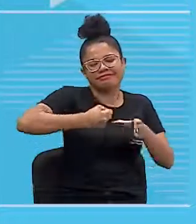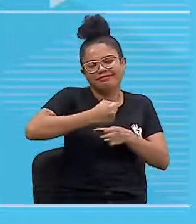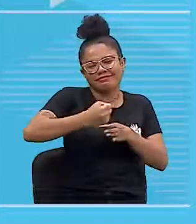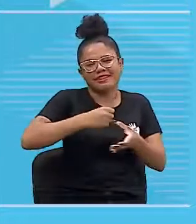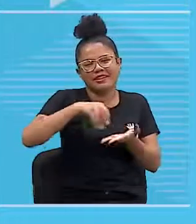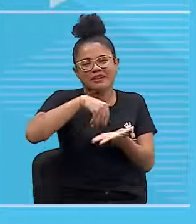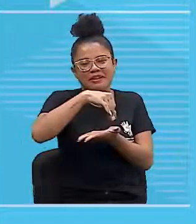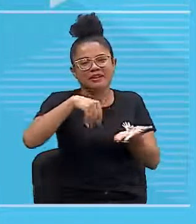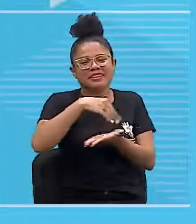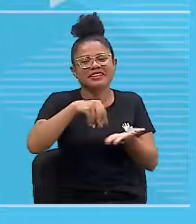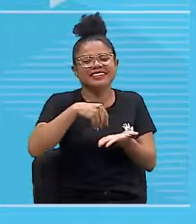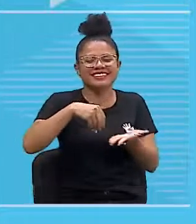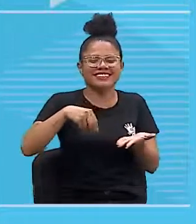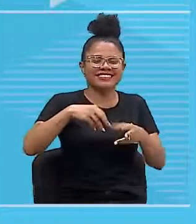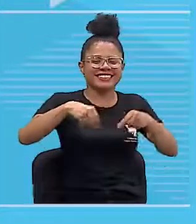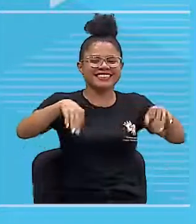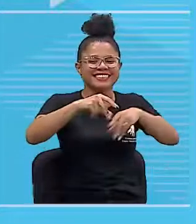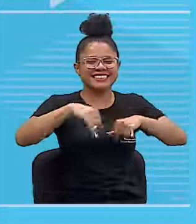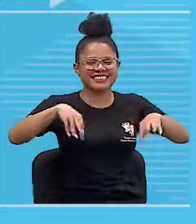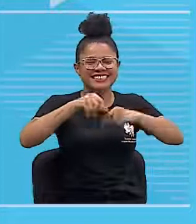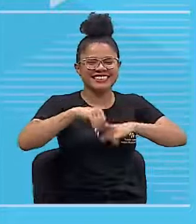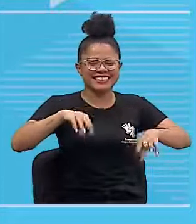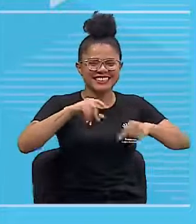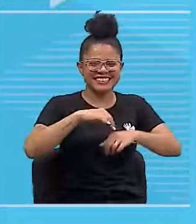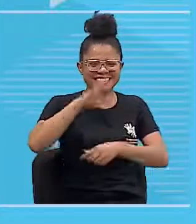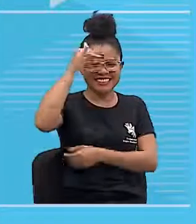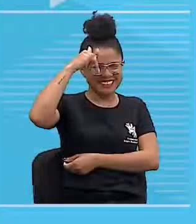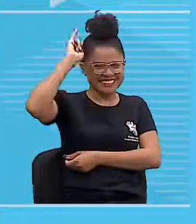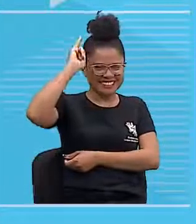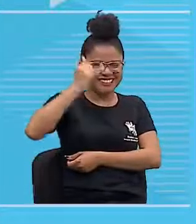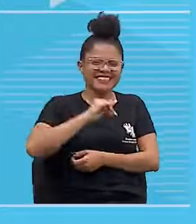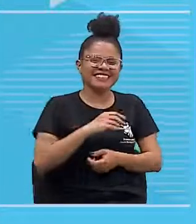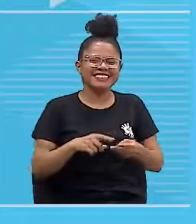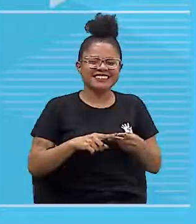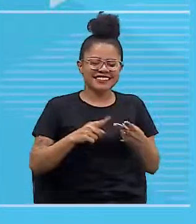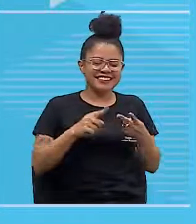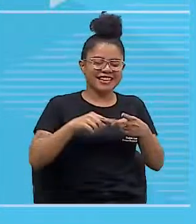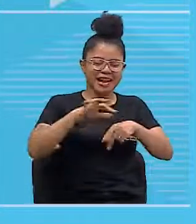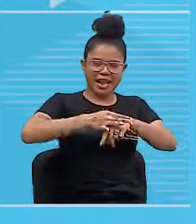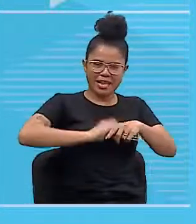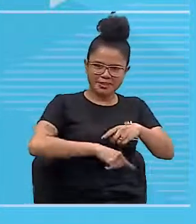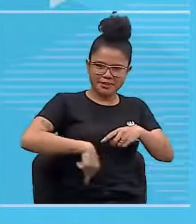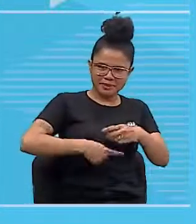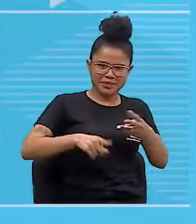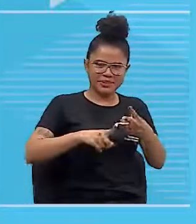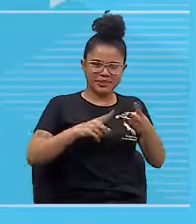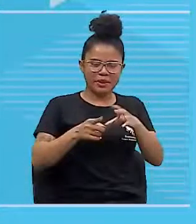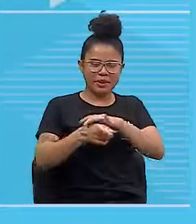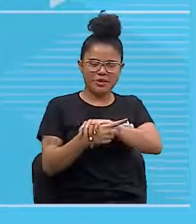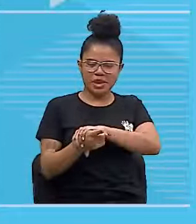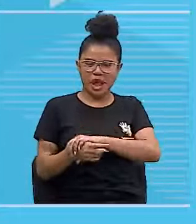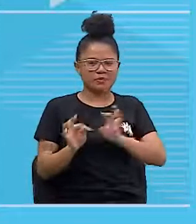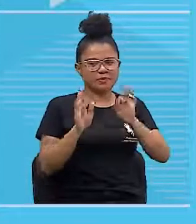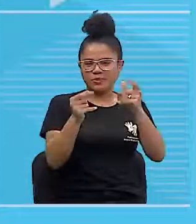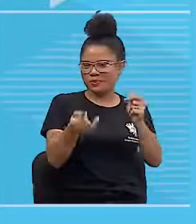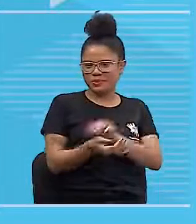farofinha macarrão viu uma panelada mão de vaca sarapatel uma buchada uma rabada tudo é